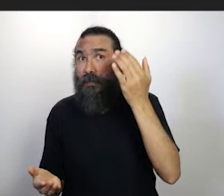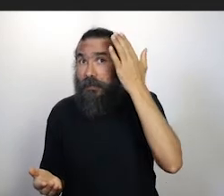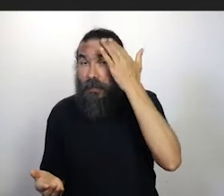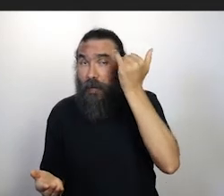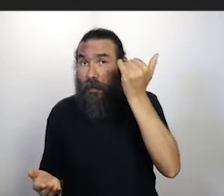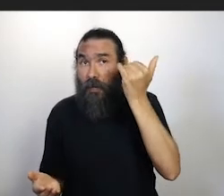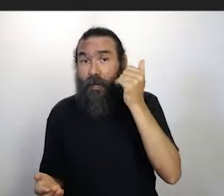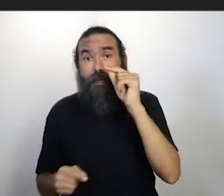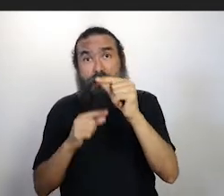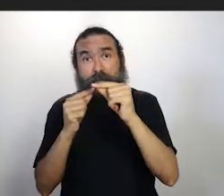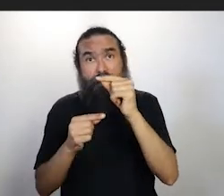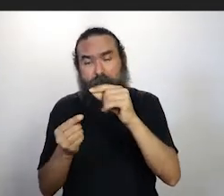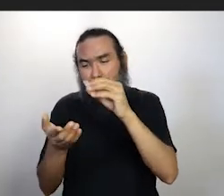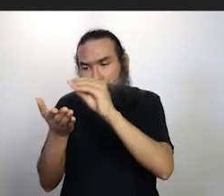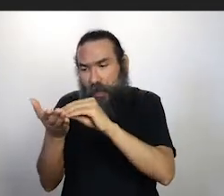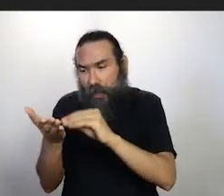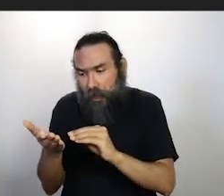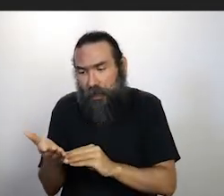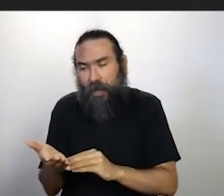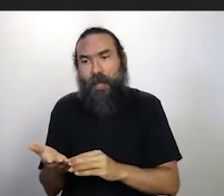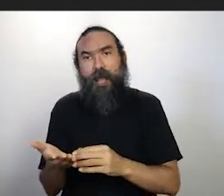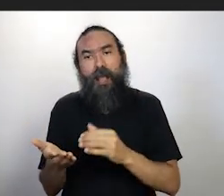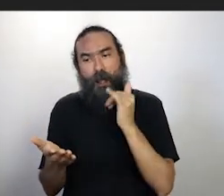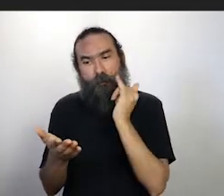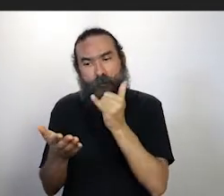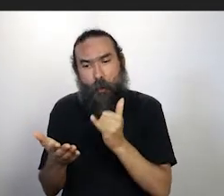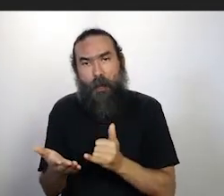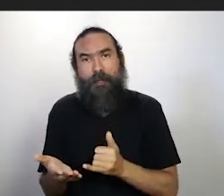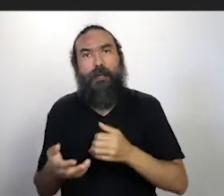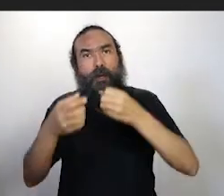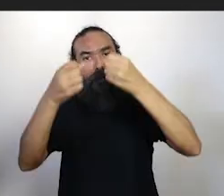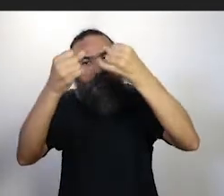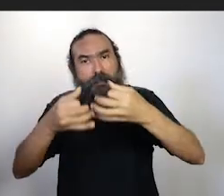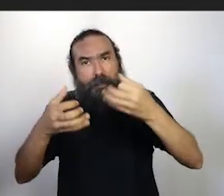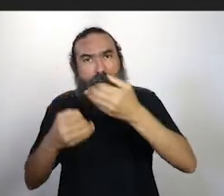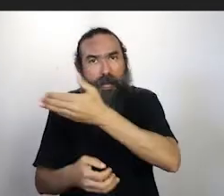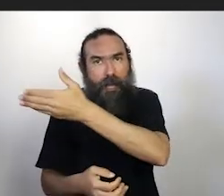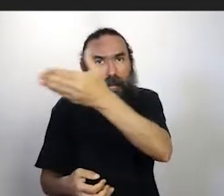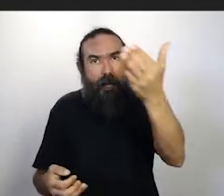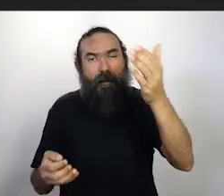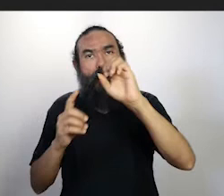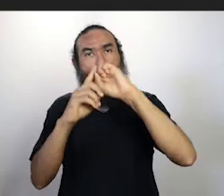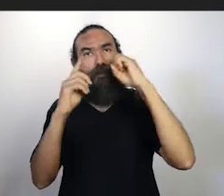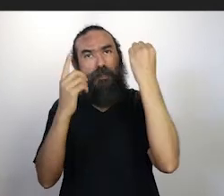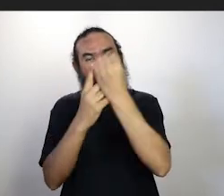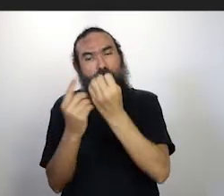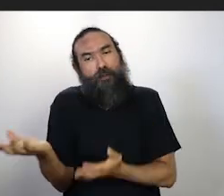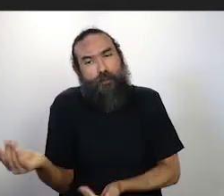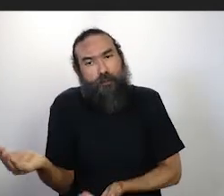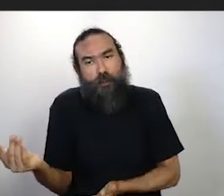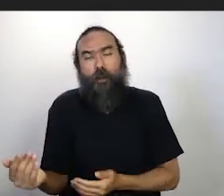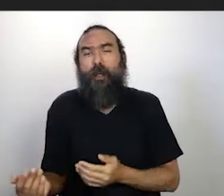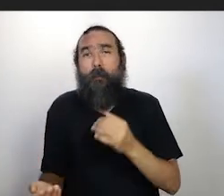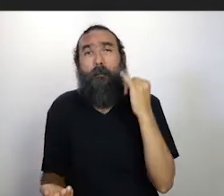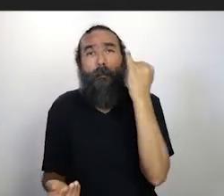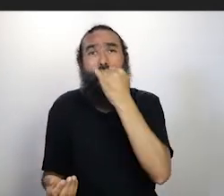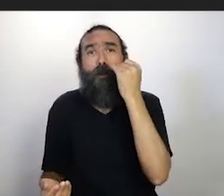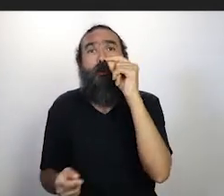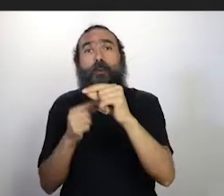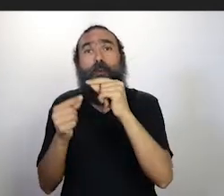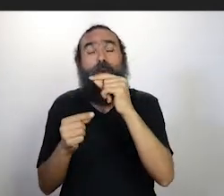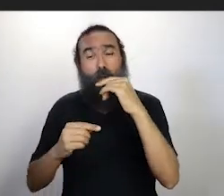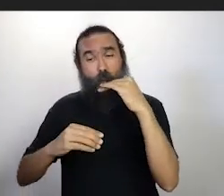de porcentagem que o Marcos trouxe em relação à população de juventude, porque a gente sabe que, para a construção de